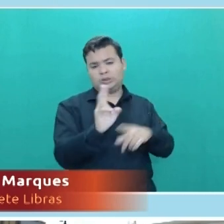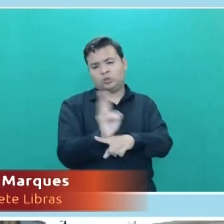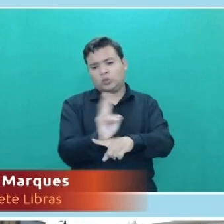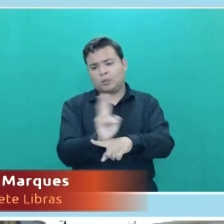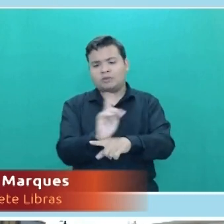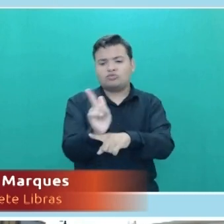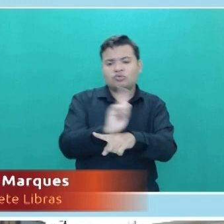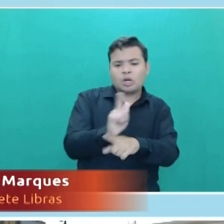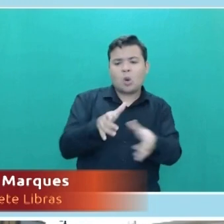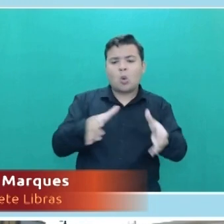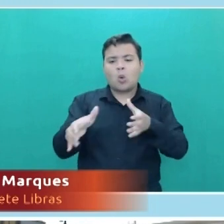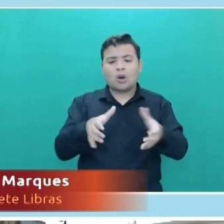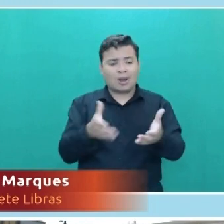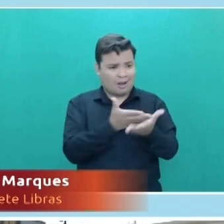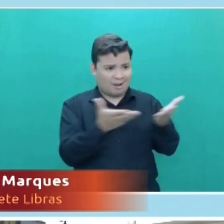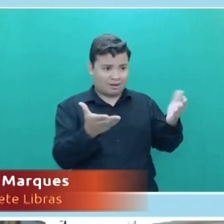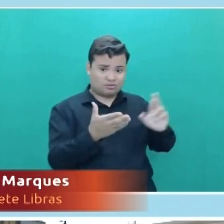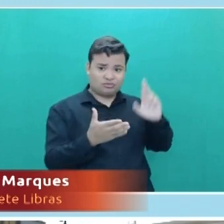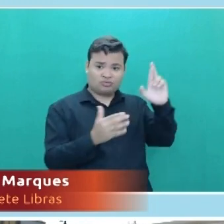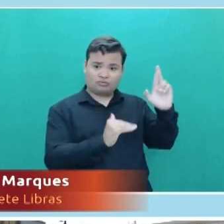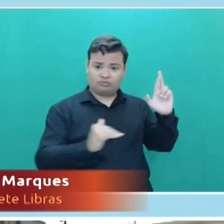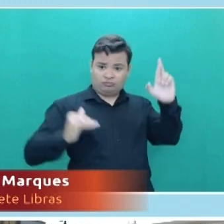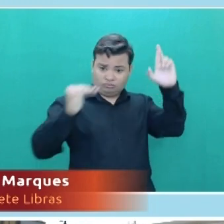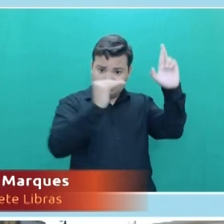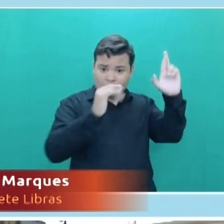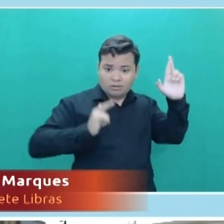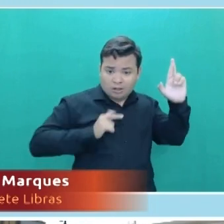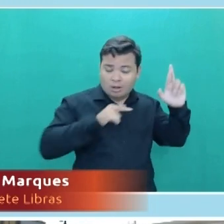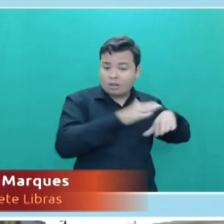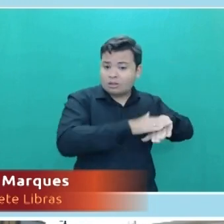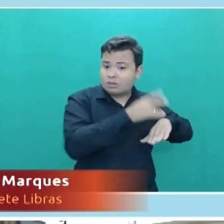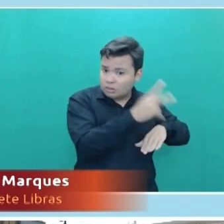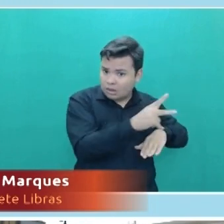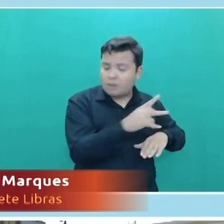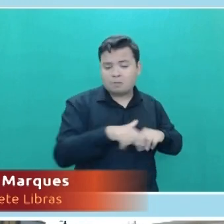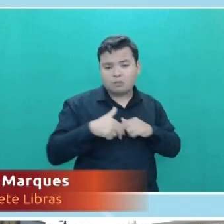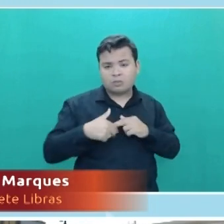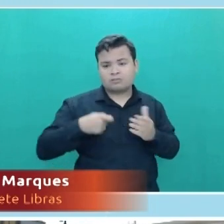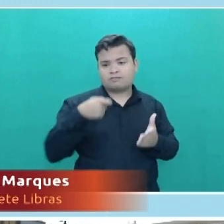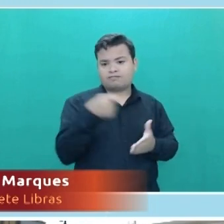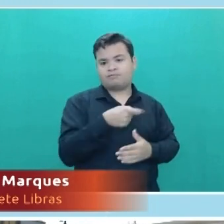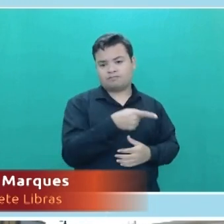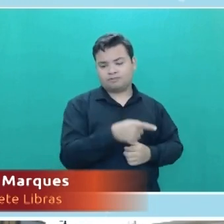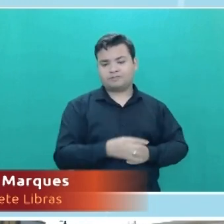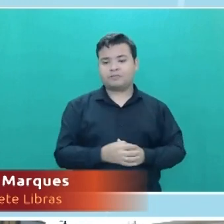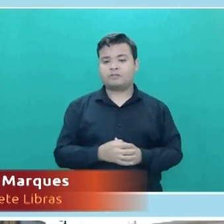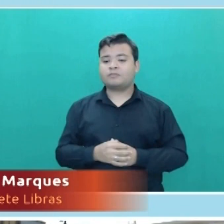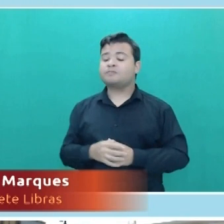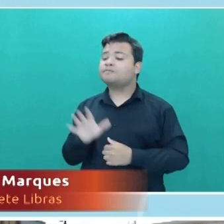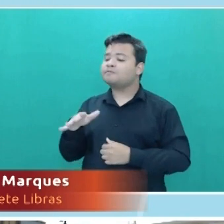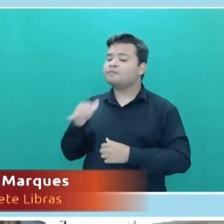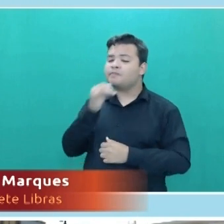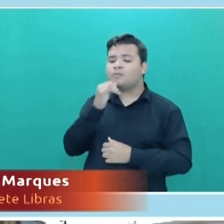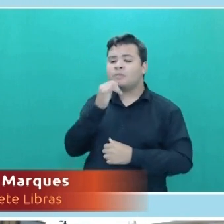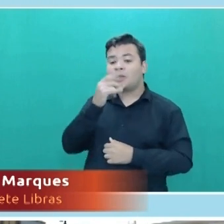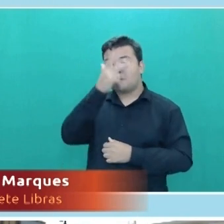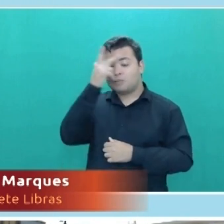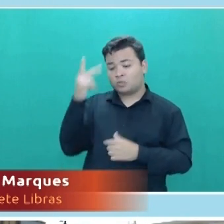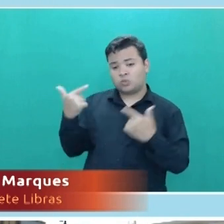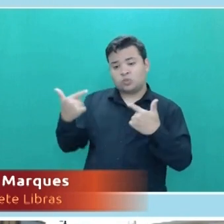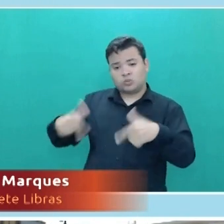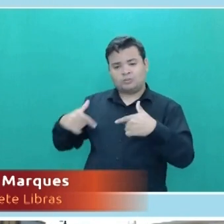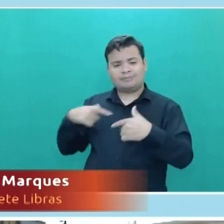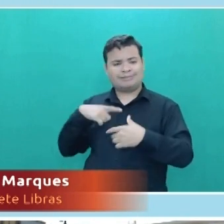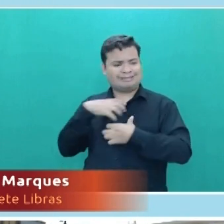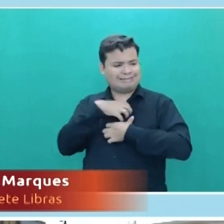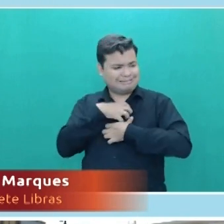coordenador, alguém a quem ele comanda. Marco, e para a gente orientar também o trabalhador que se sinta vítima de alguma dessas